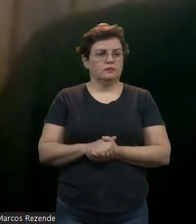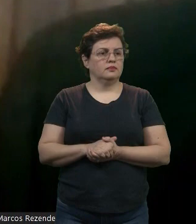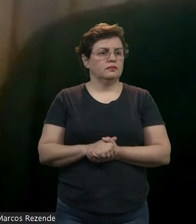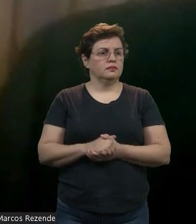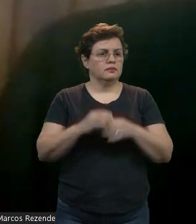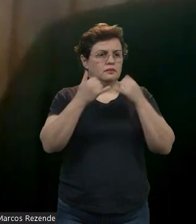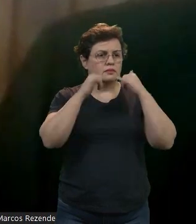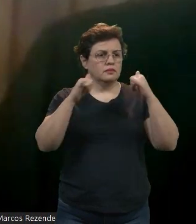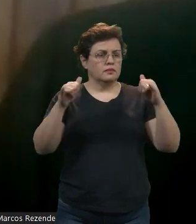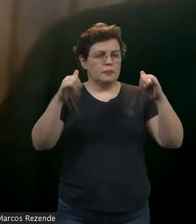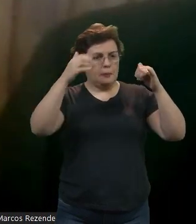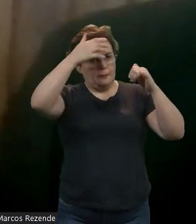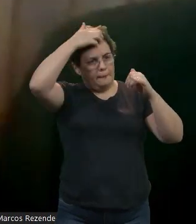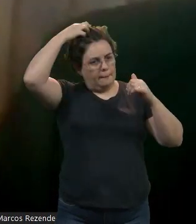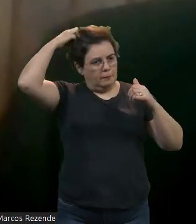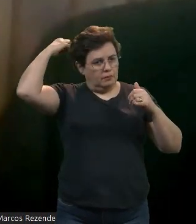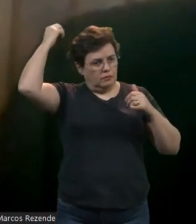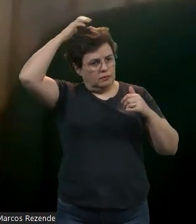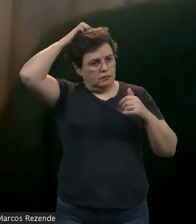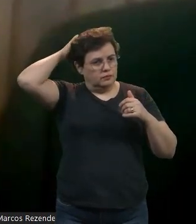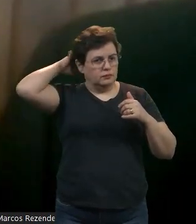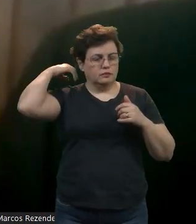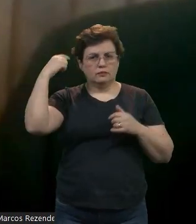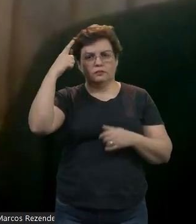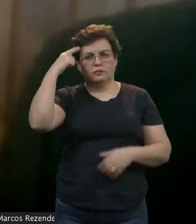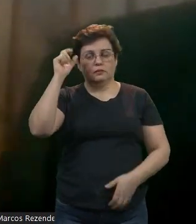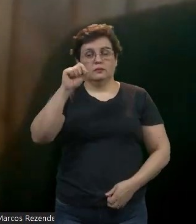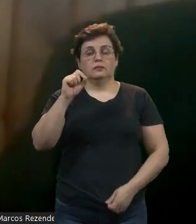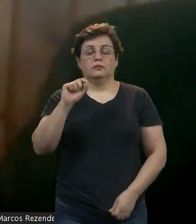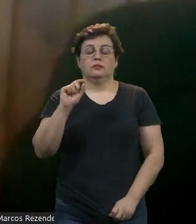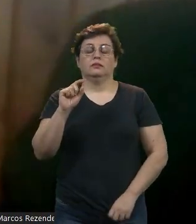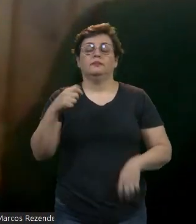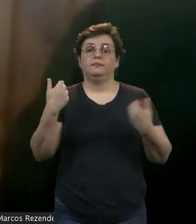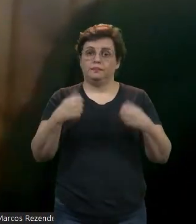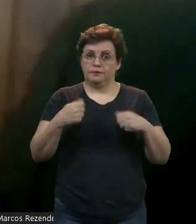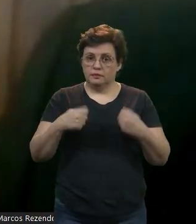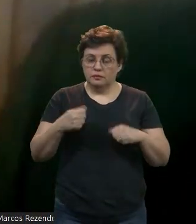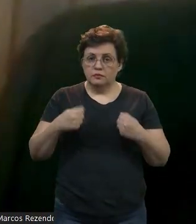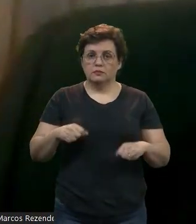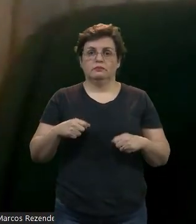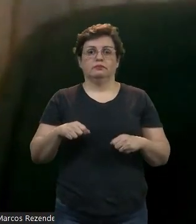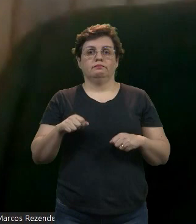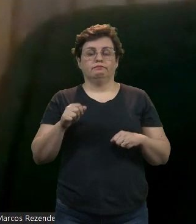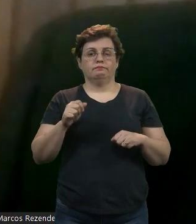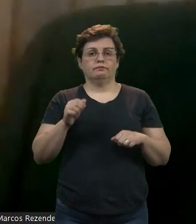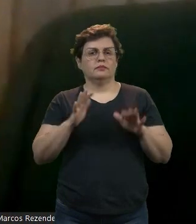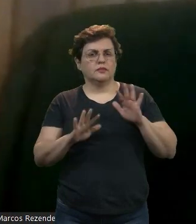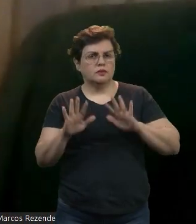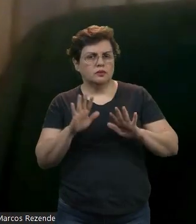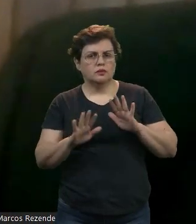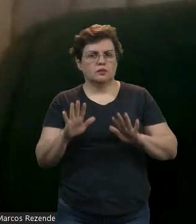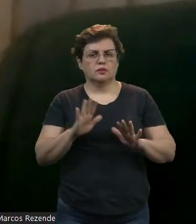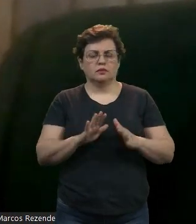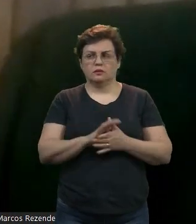essas informações, acho que há necessidade de nós agirmos com cautela.